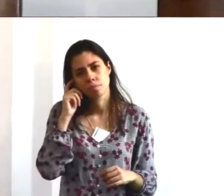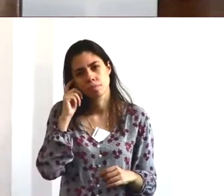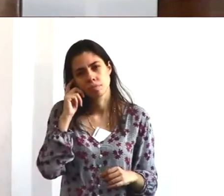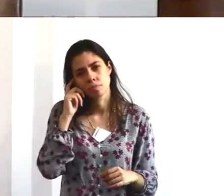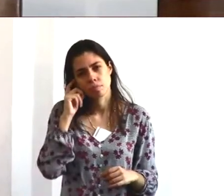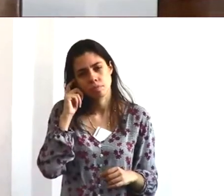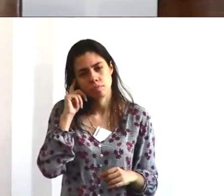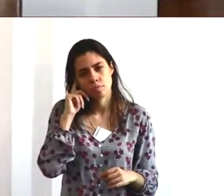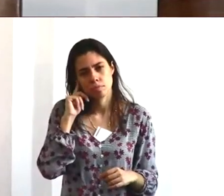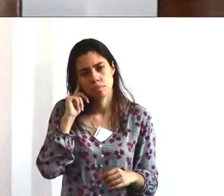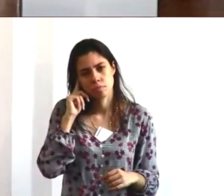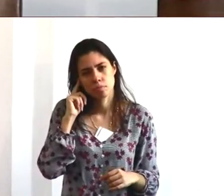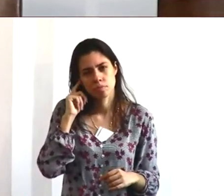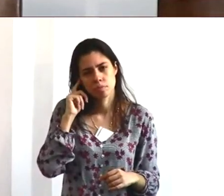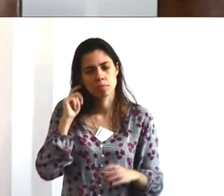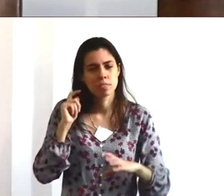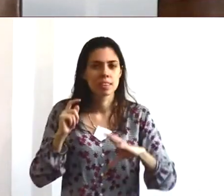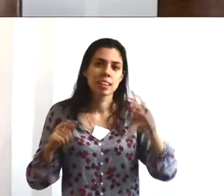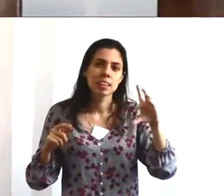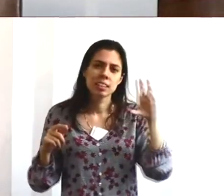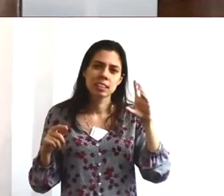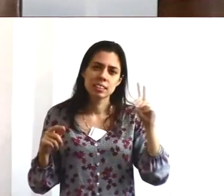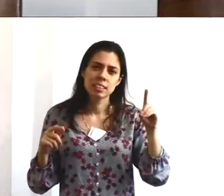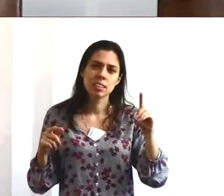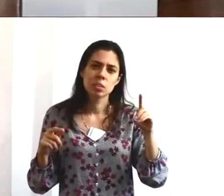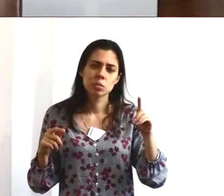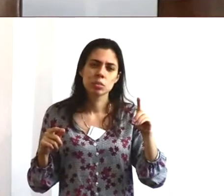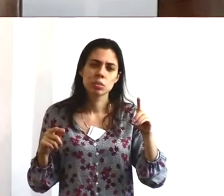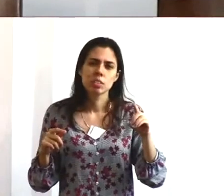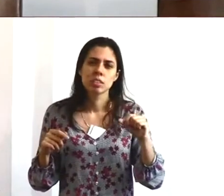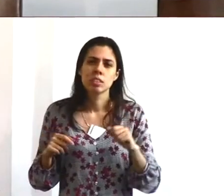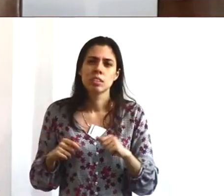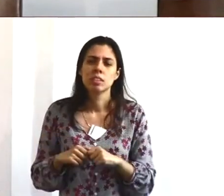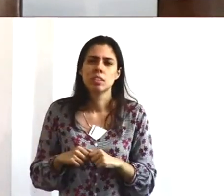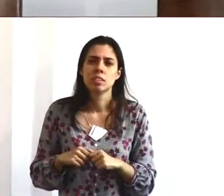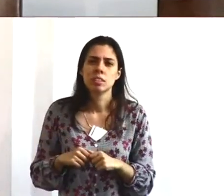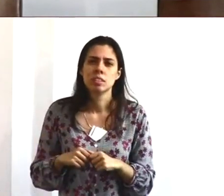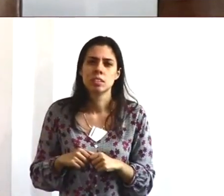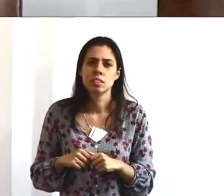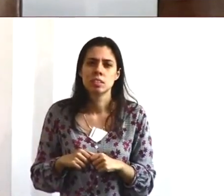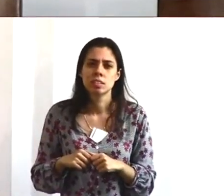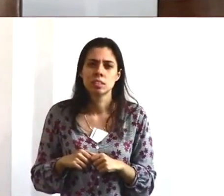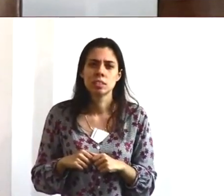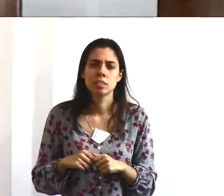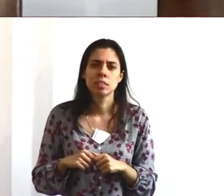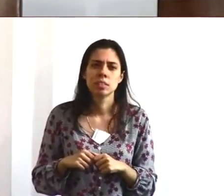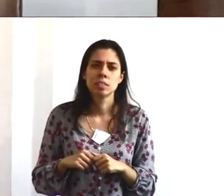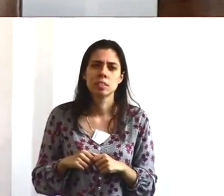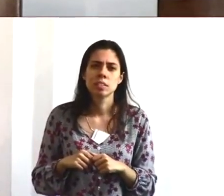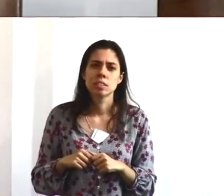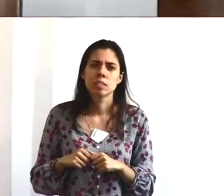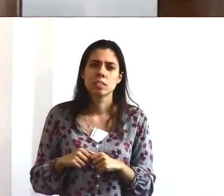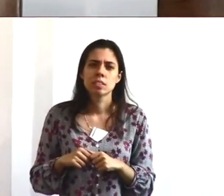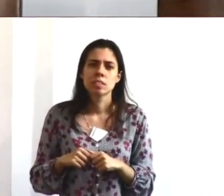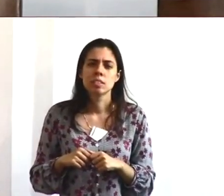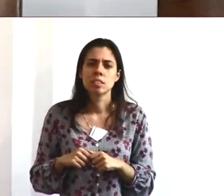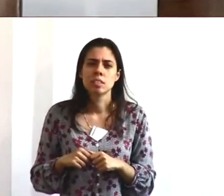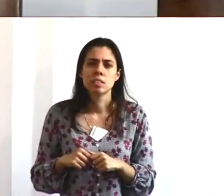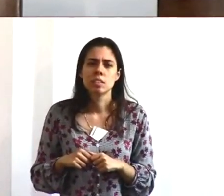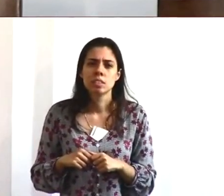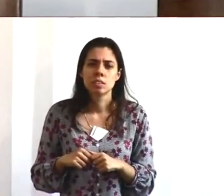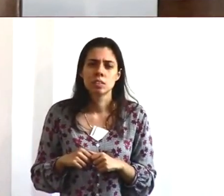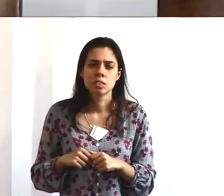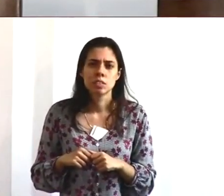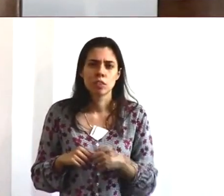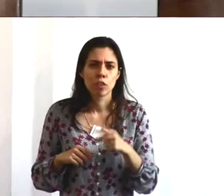assim que Deus faz com aqueles que Ele escolheu, e que caminham com Ele. Por isso que o salmista pode dizer: